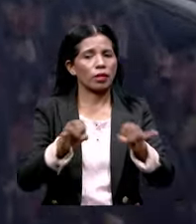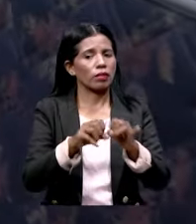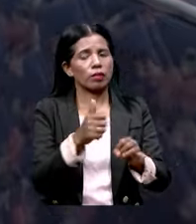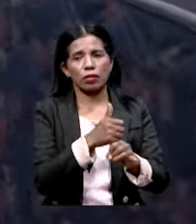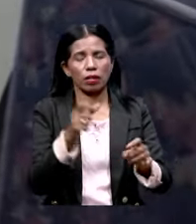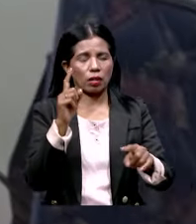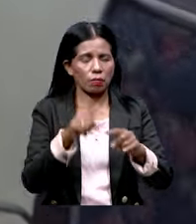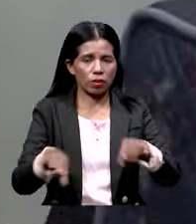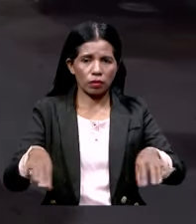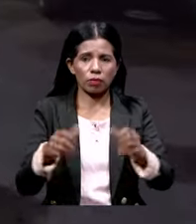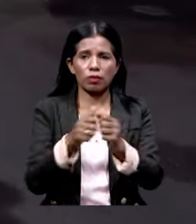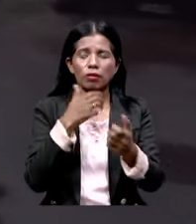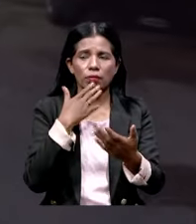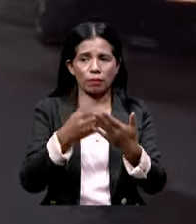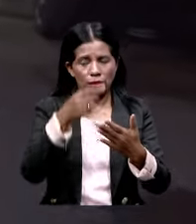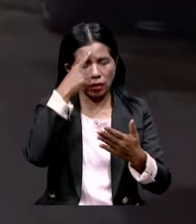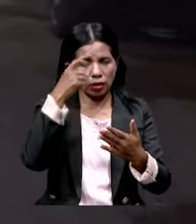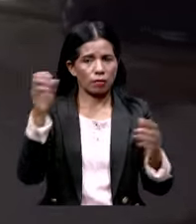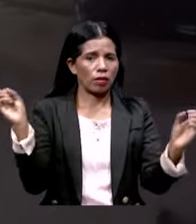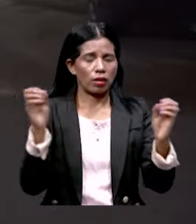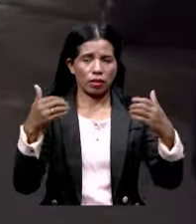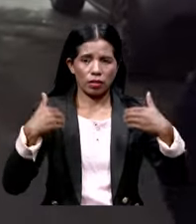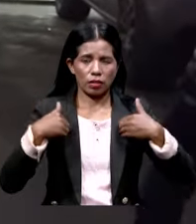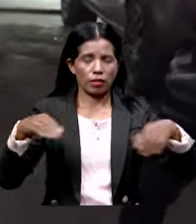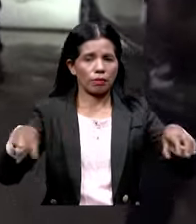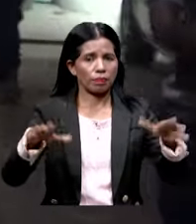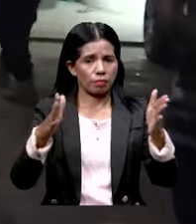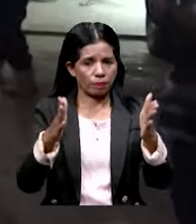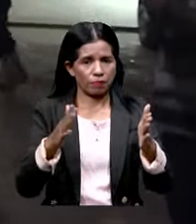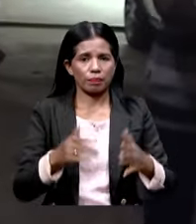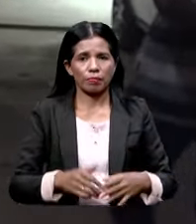bele funciona hodiak, tamba falta recurso humano. Romualdo Neves, Jaime dos Santos, GMN.